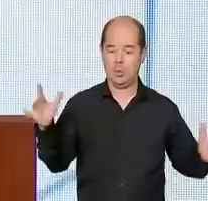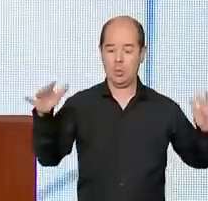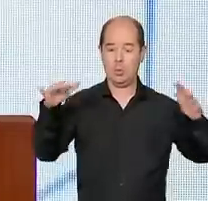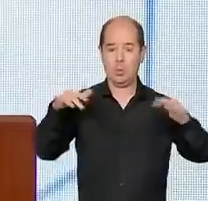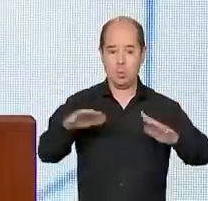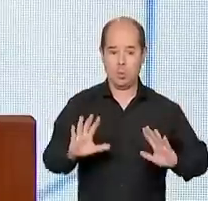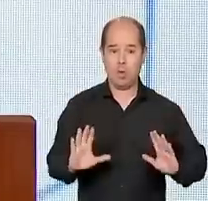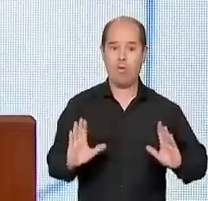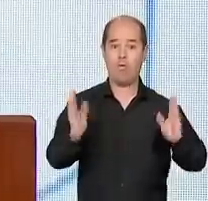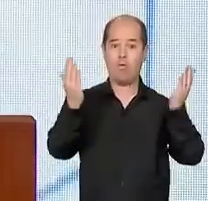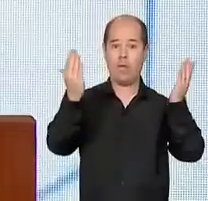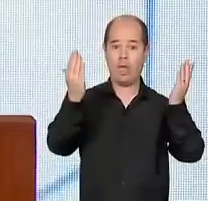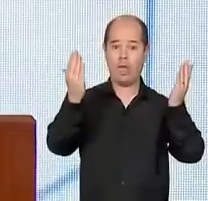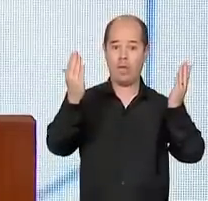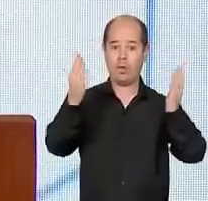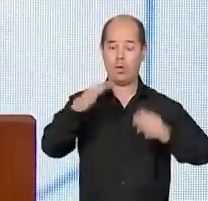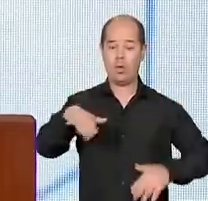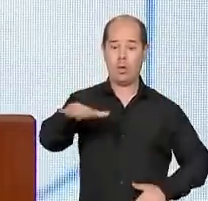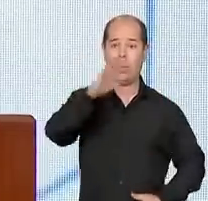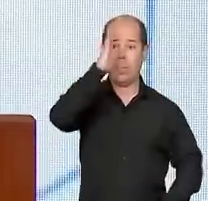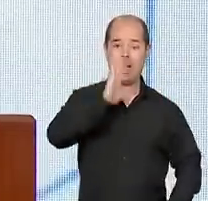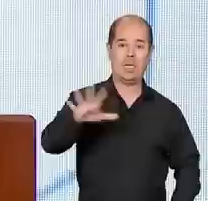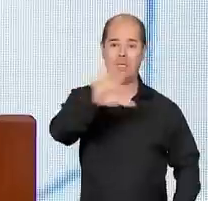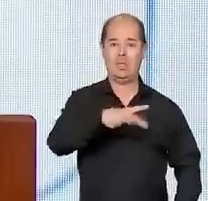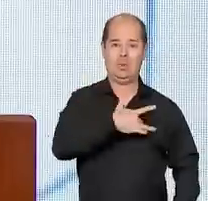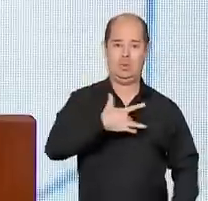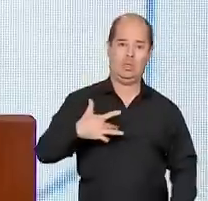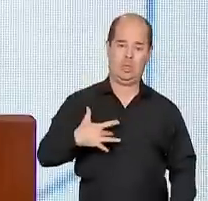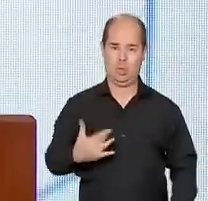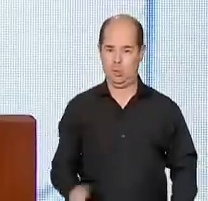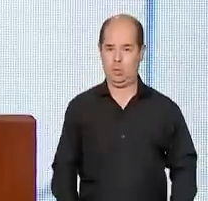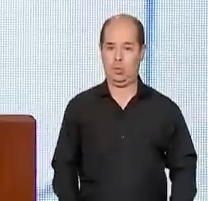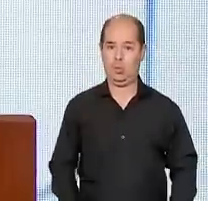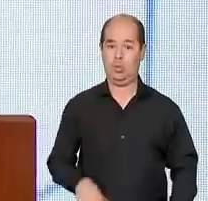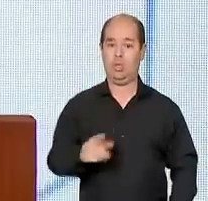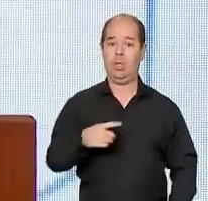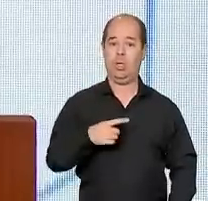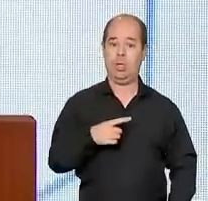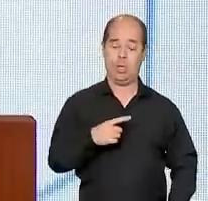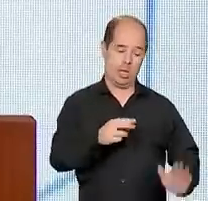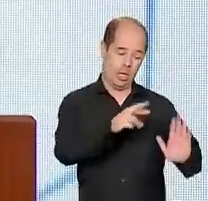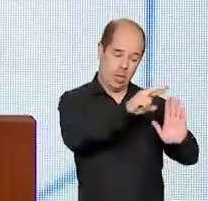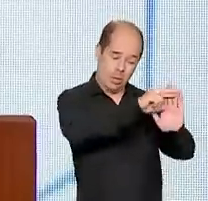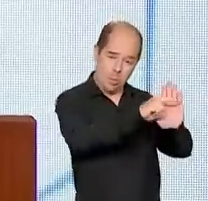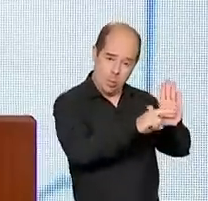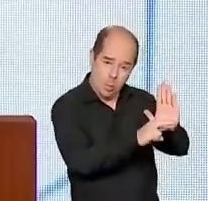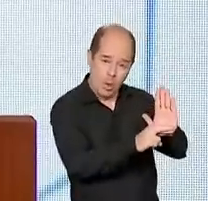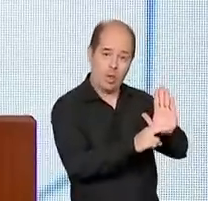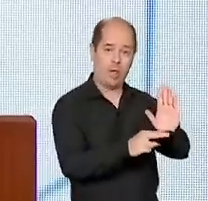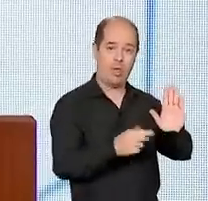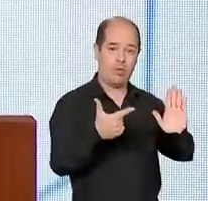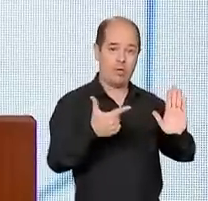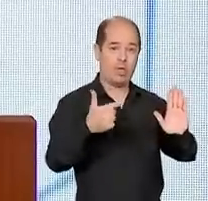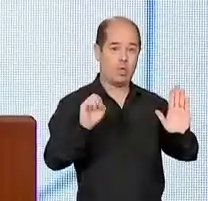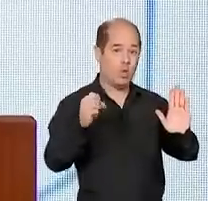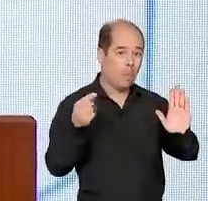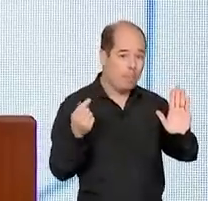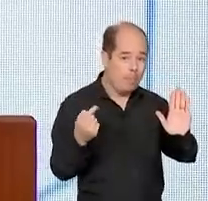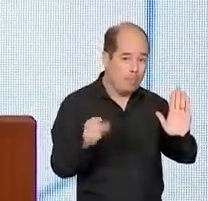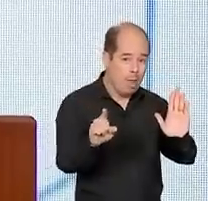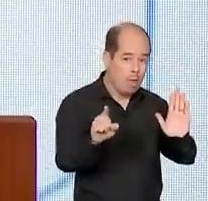Saúde, que de um total de 1.228 diretrizes e propostas, em torno